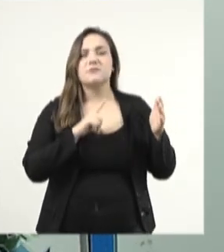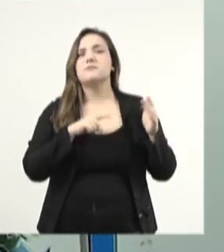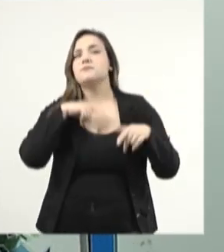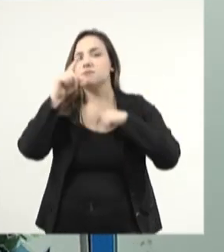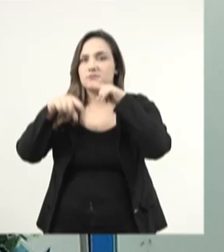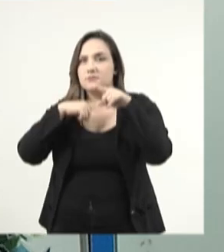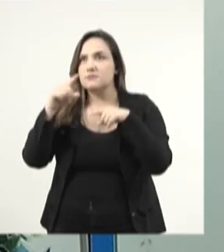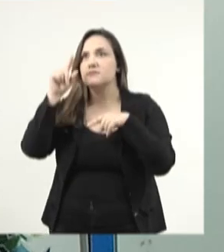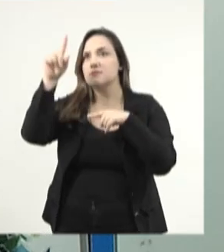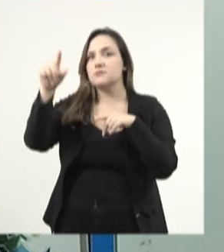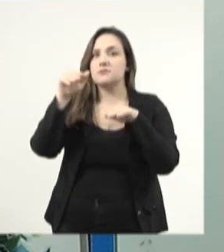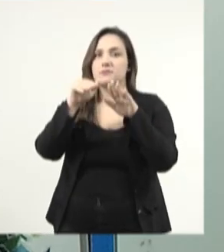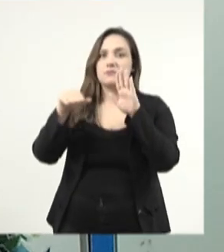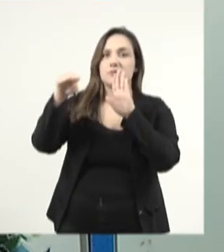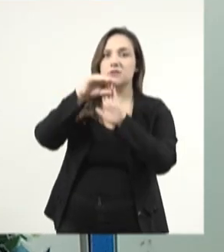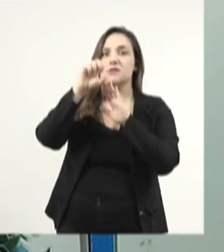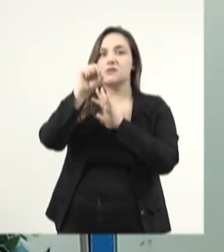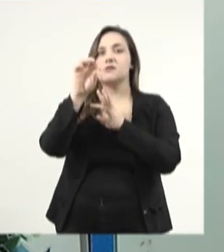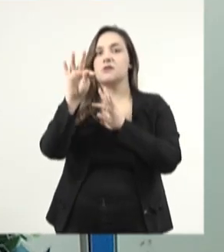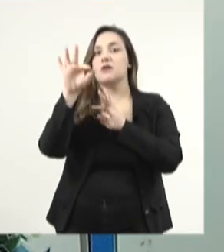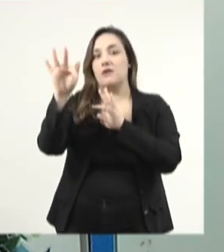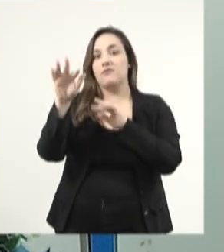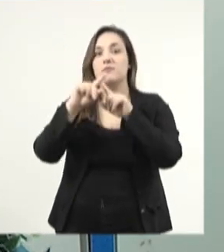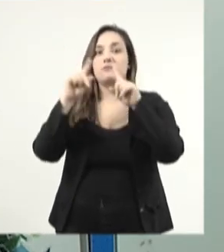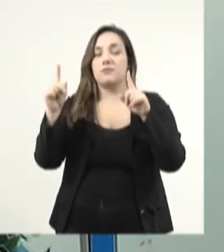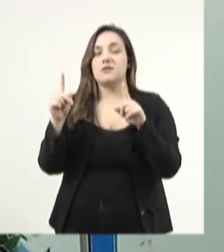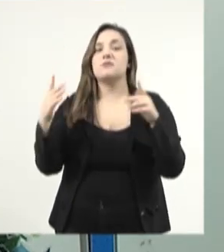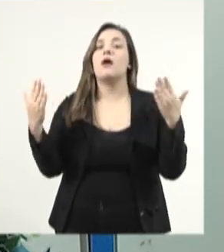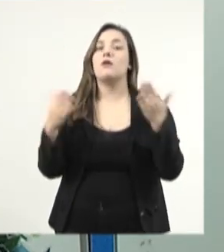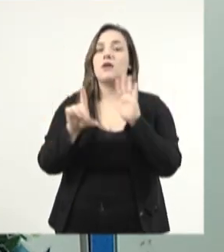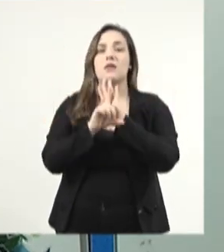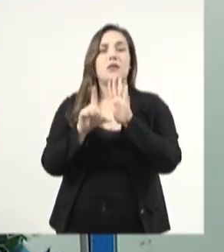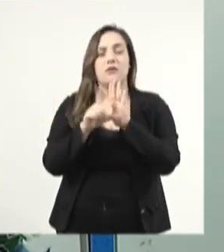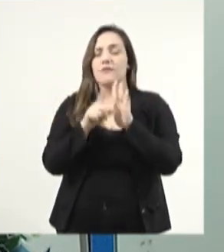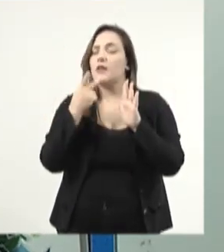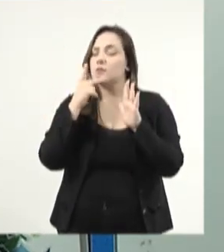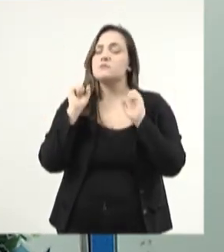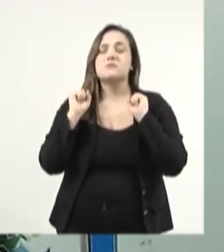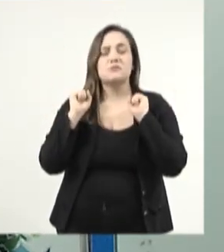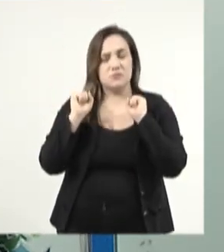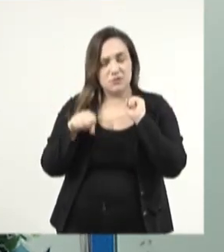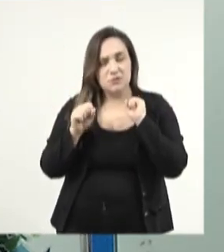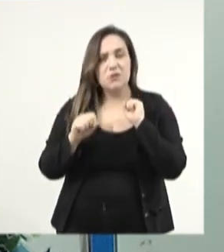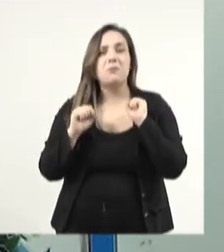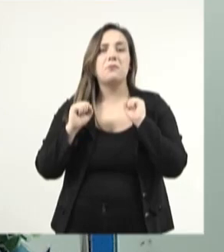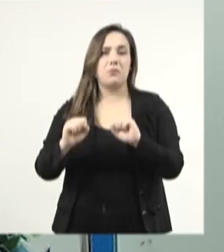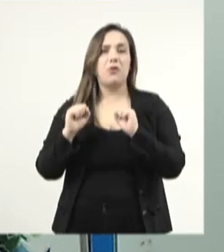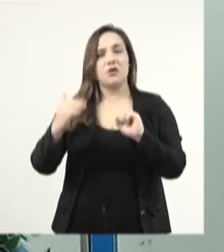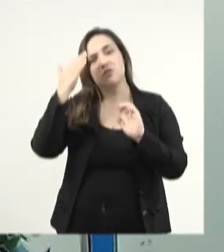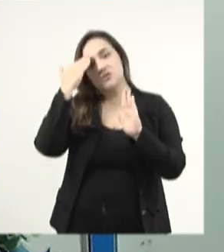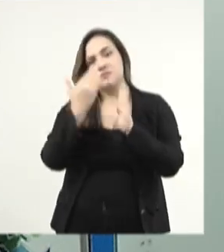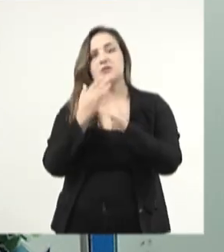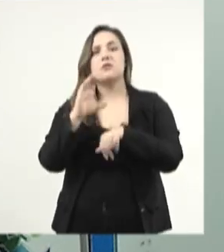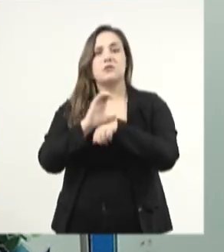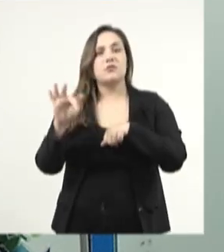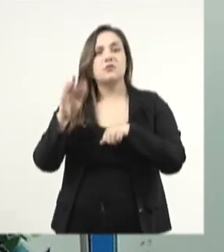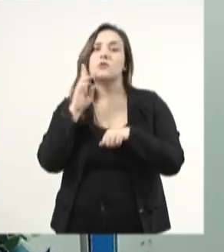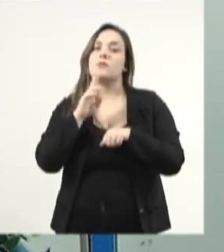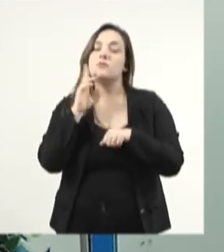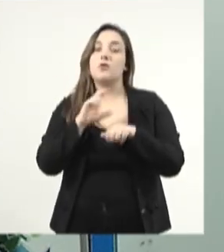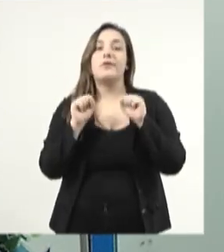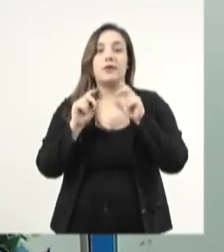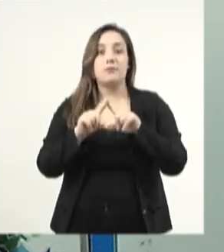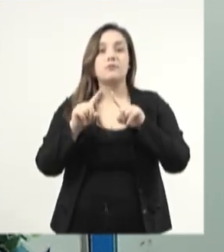inclusive, no Supremo Tribunal Federal, mas a lei foi reconhecida como constitucional e segue valendo. Hoje, então,